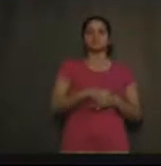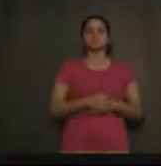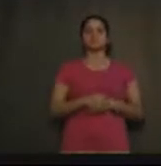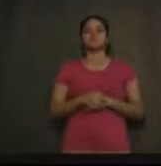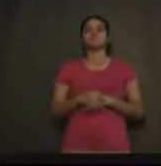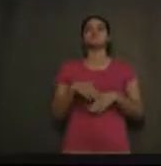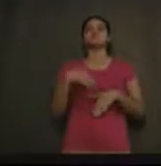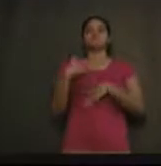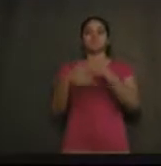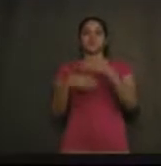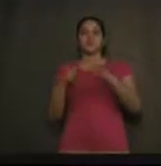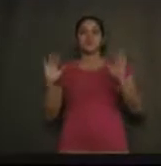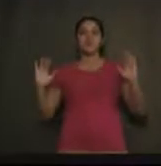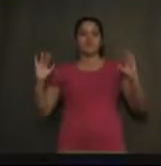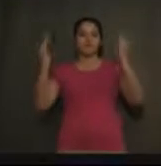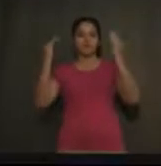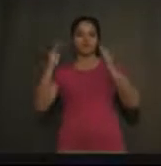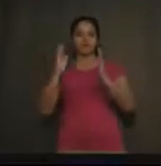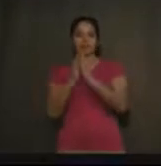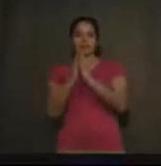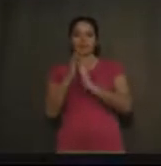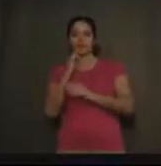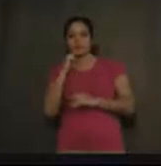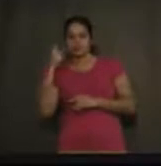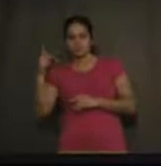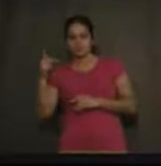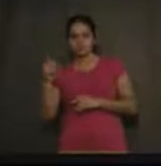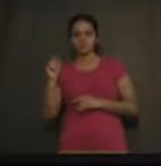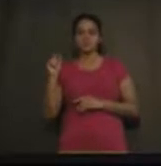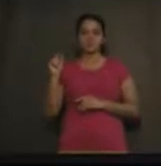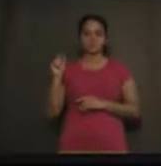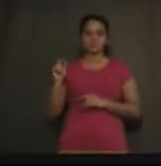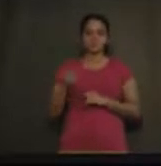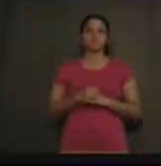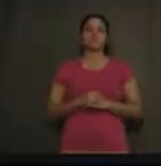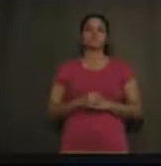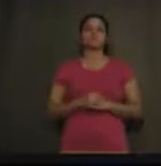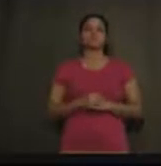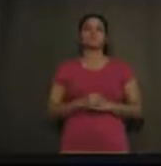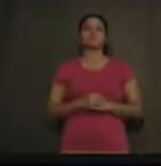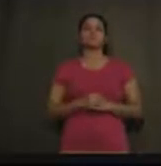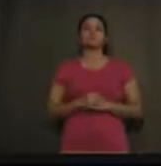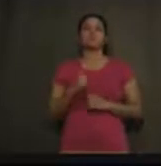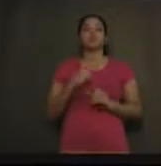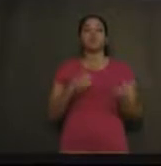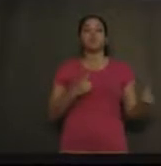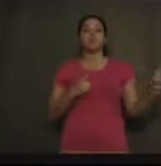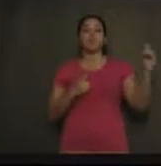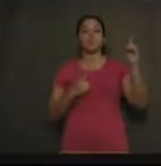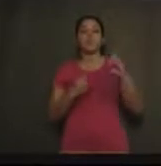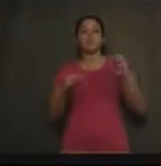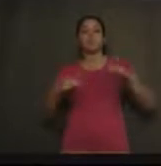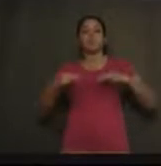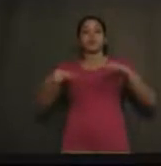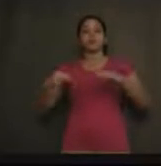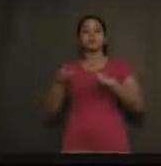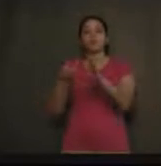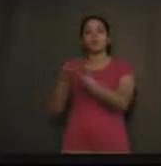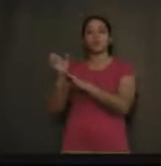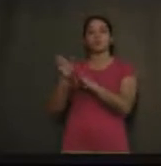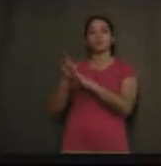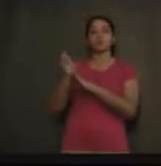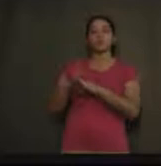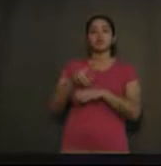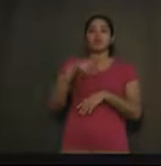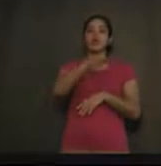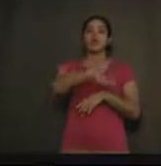1889, e uma das pessoas com que ele se aconselhou a esse respeito, foi porque era um dos seus conselheiros, foi o matemático sueco